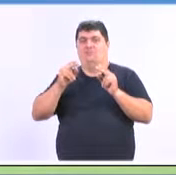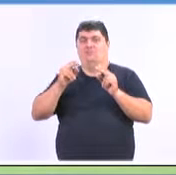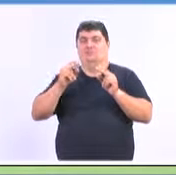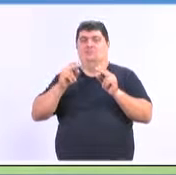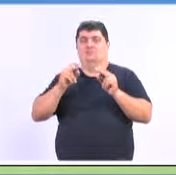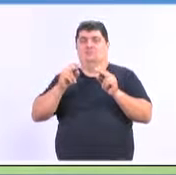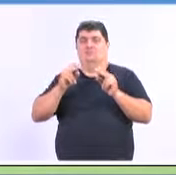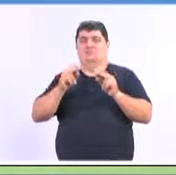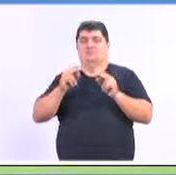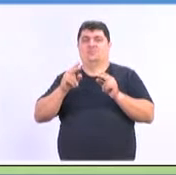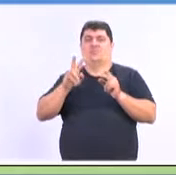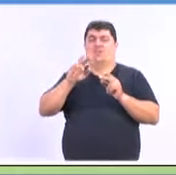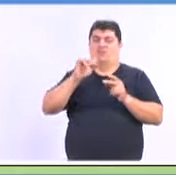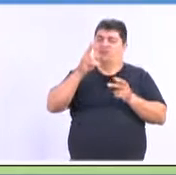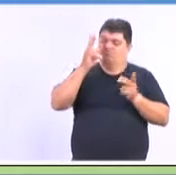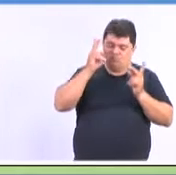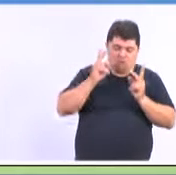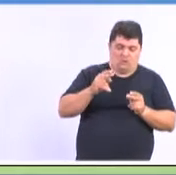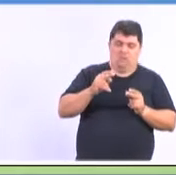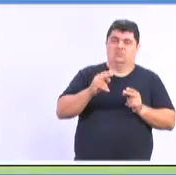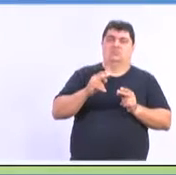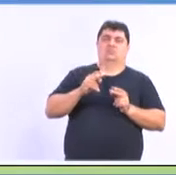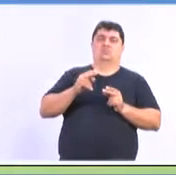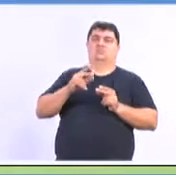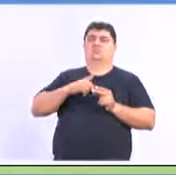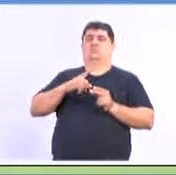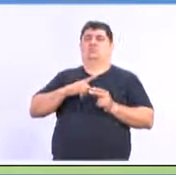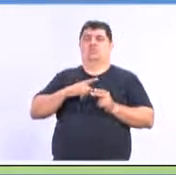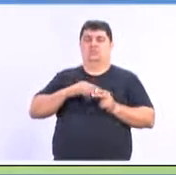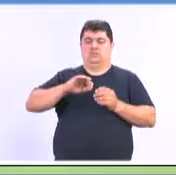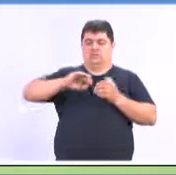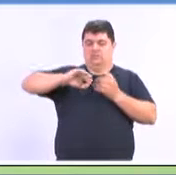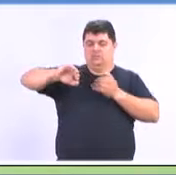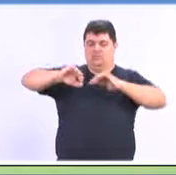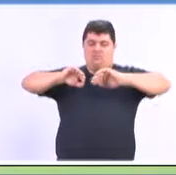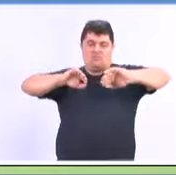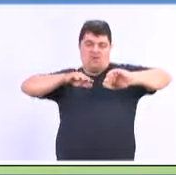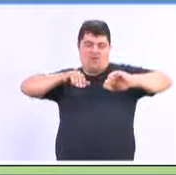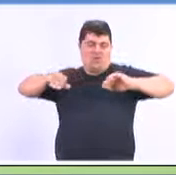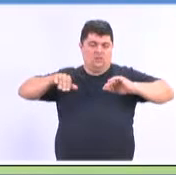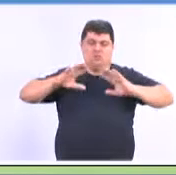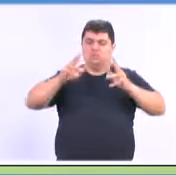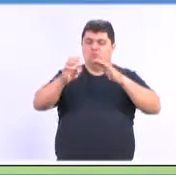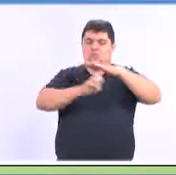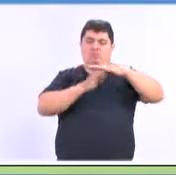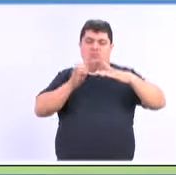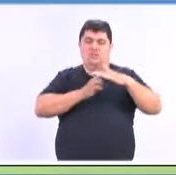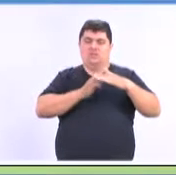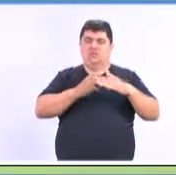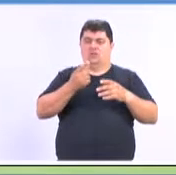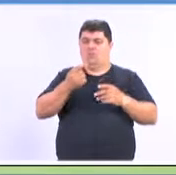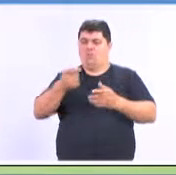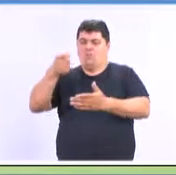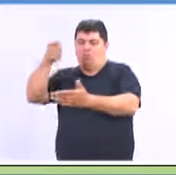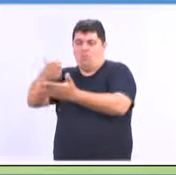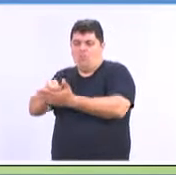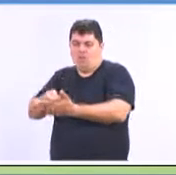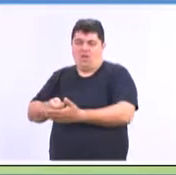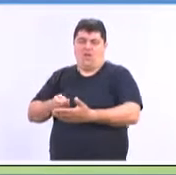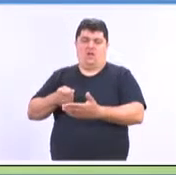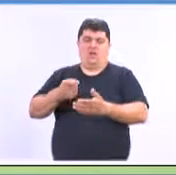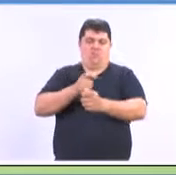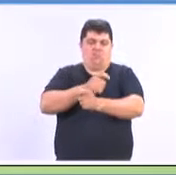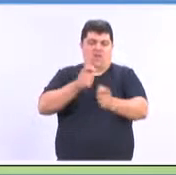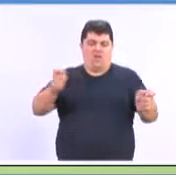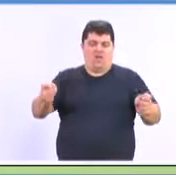demonstrações contábeis vai partir do mesmo princípio. Eu vou separar, tirar tudo que eu posso, pegar daquela informação e